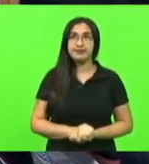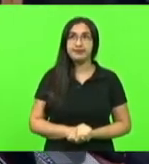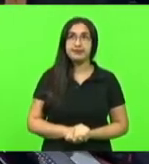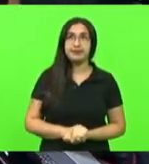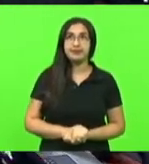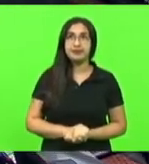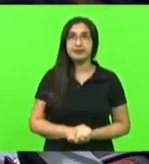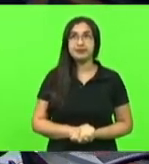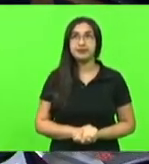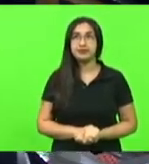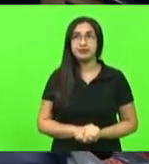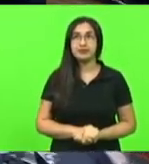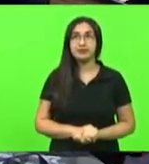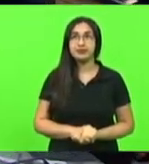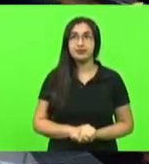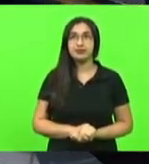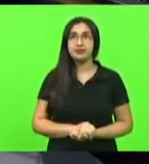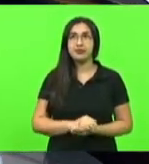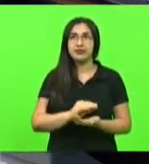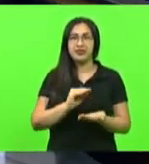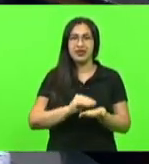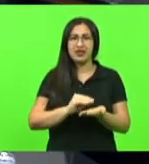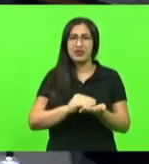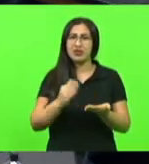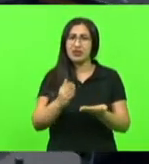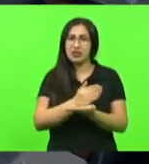Acho que falta educação para alguns, não é?